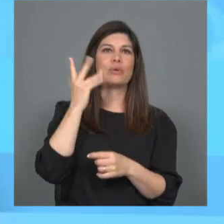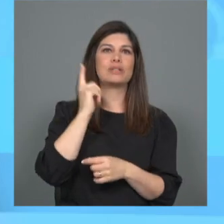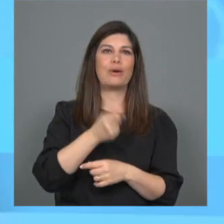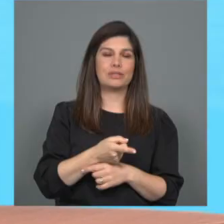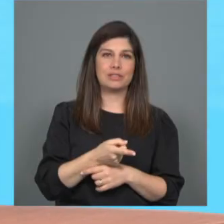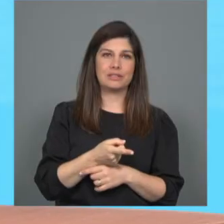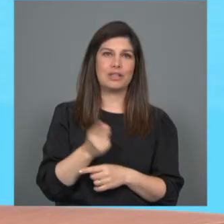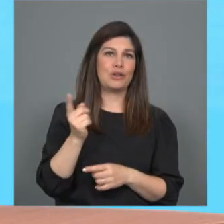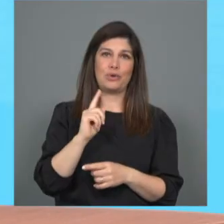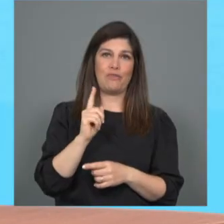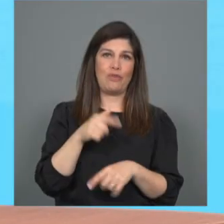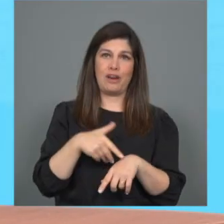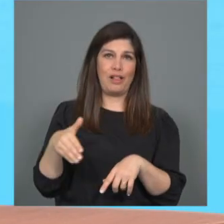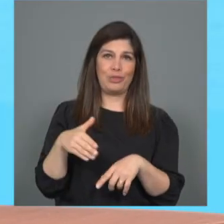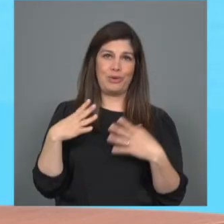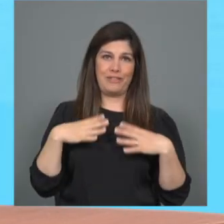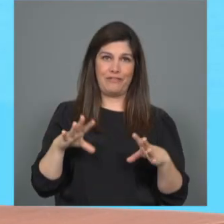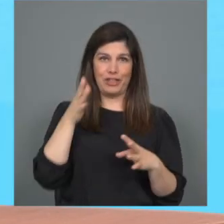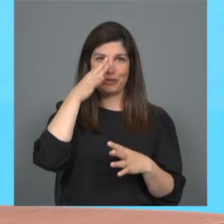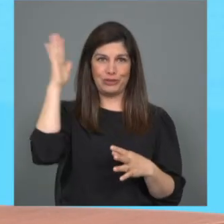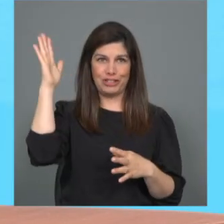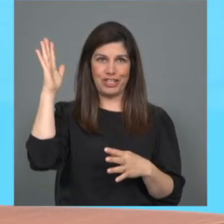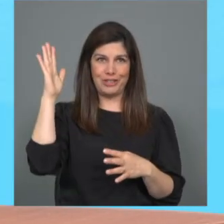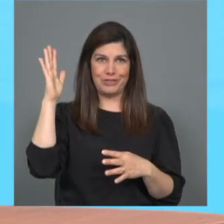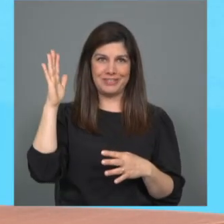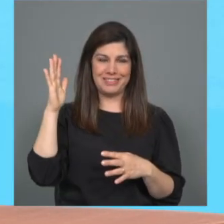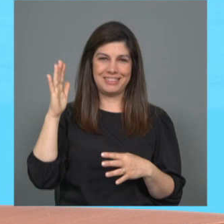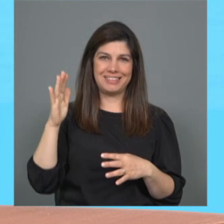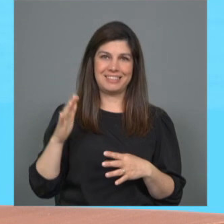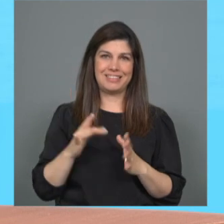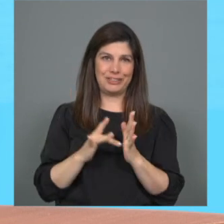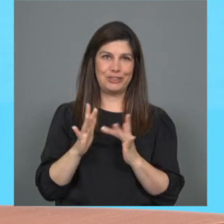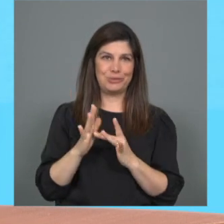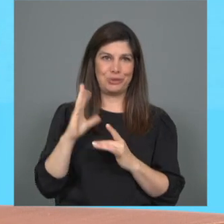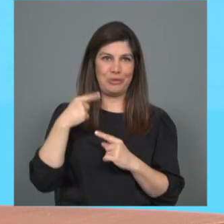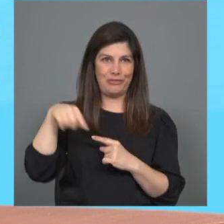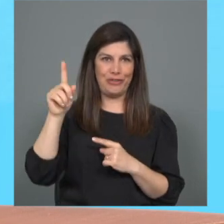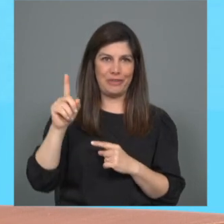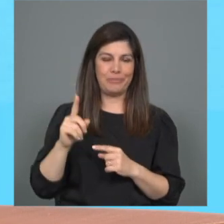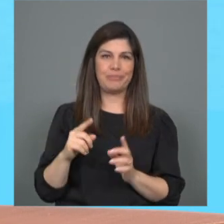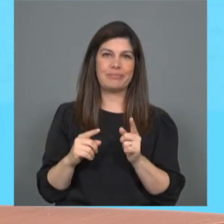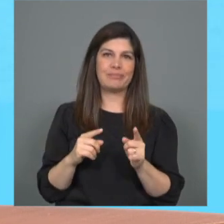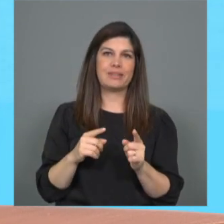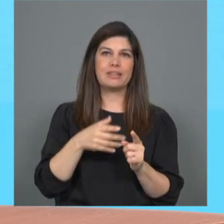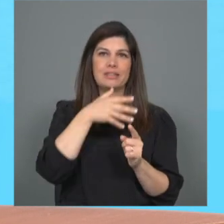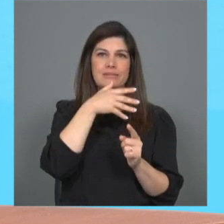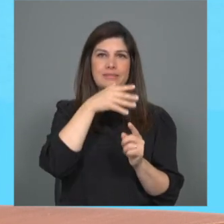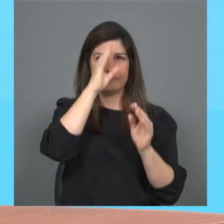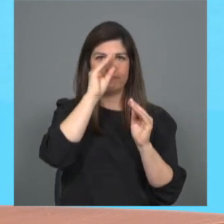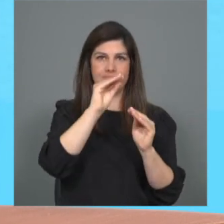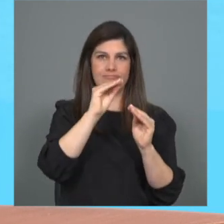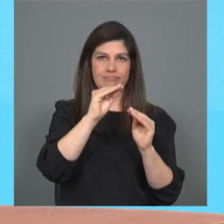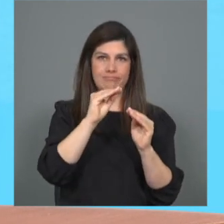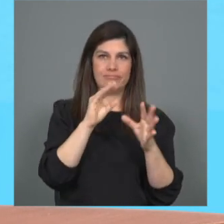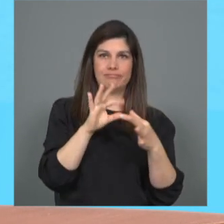de Jesus. Pois, sim, isto faz parte daqueles discursos muito pedagógicos de Jesus